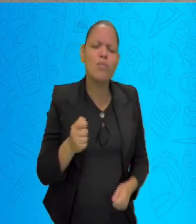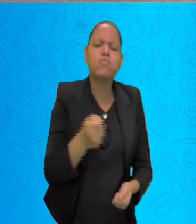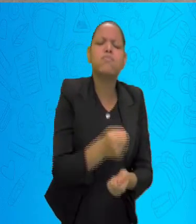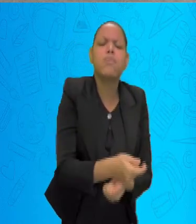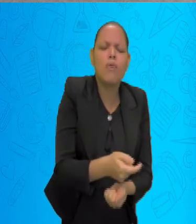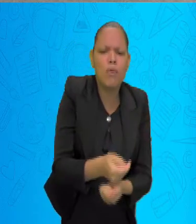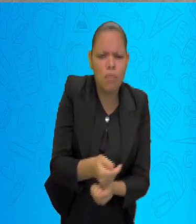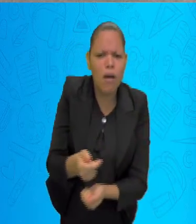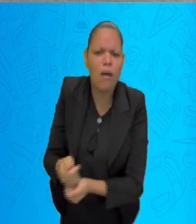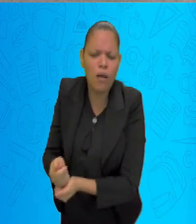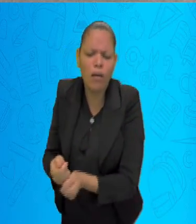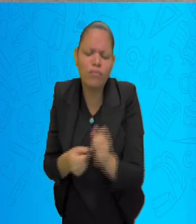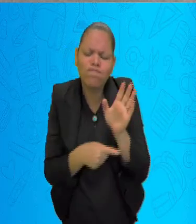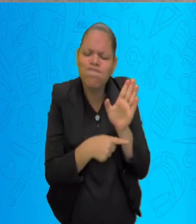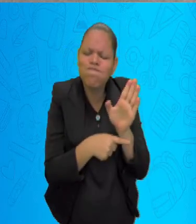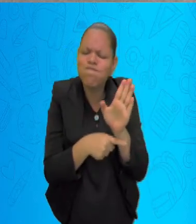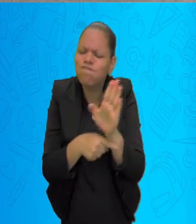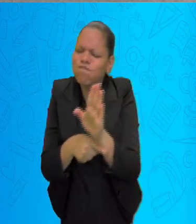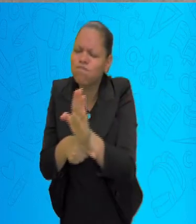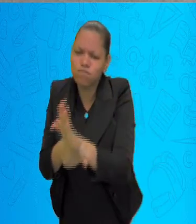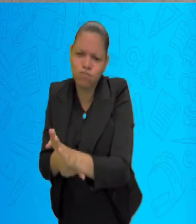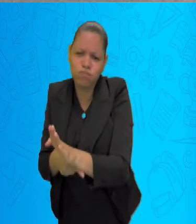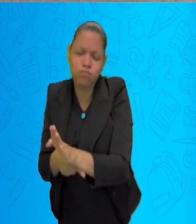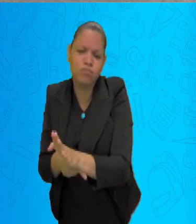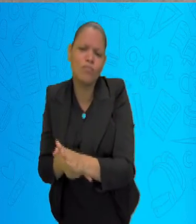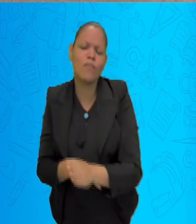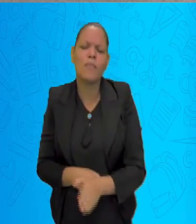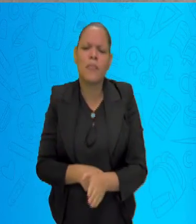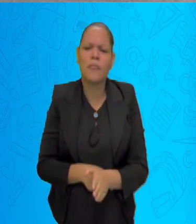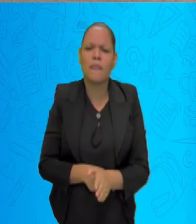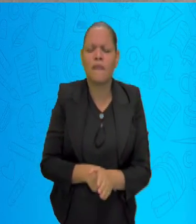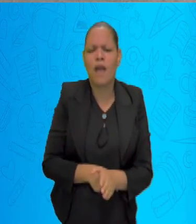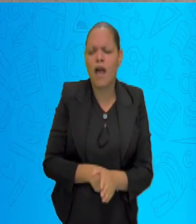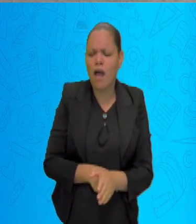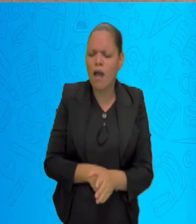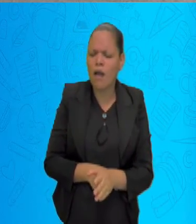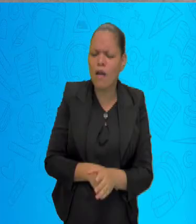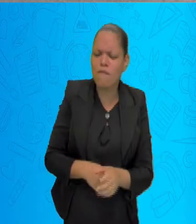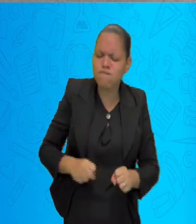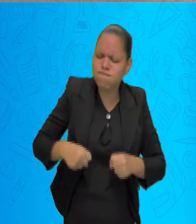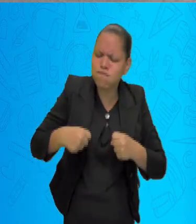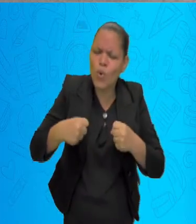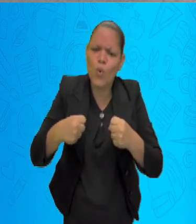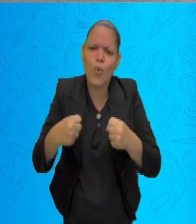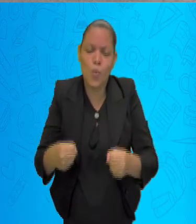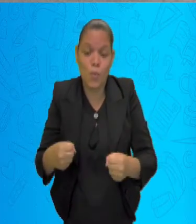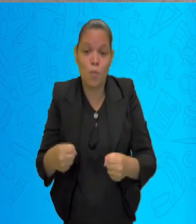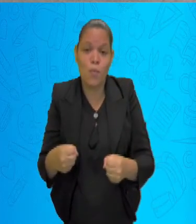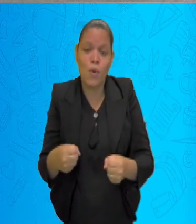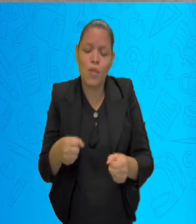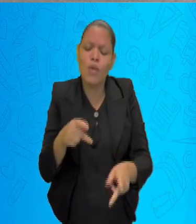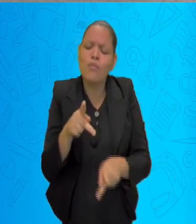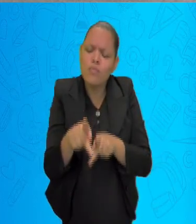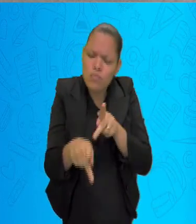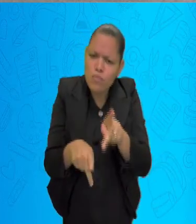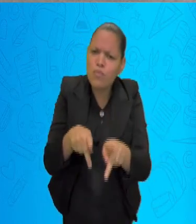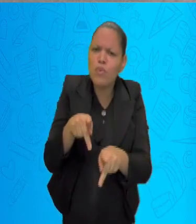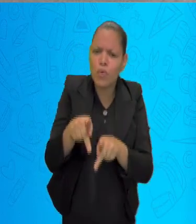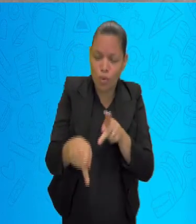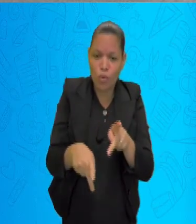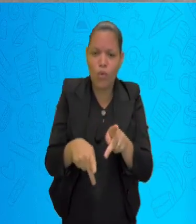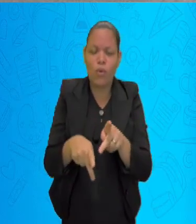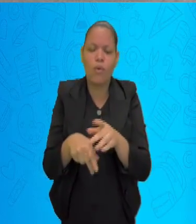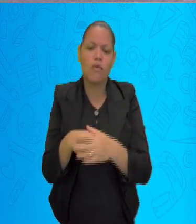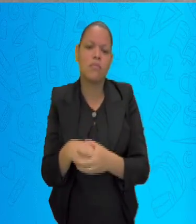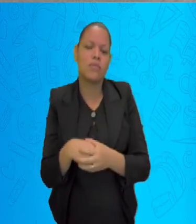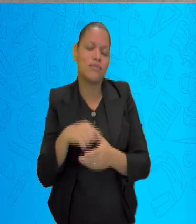cofres públicos. Em outros, as campanhas militares foram organizadas para expulsar os nativos de suas terras,